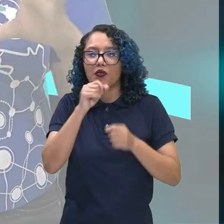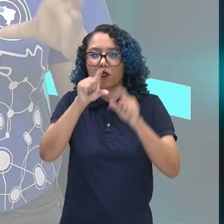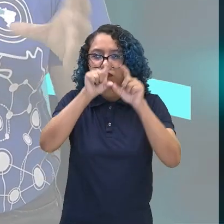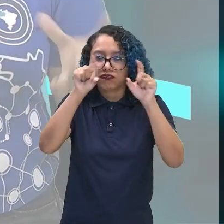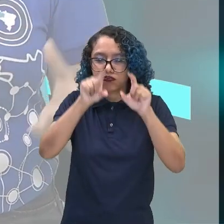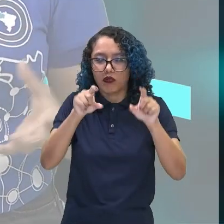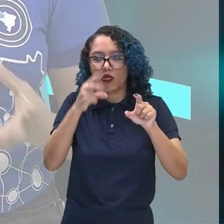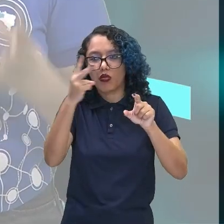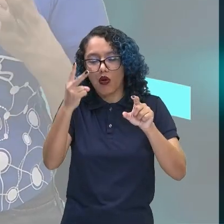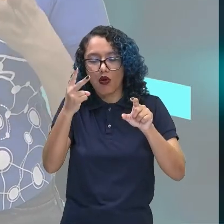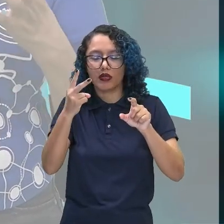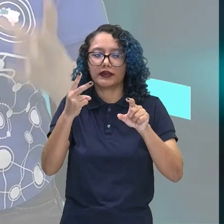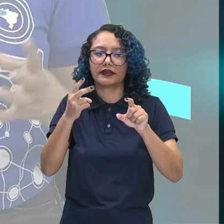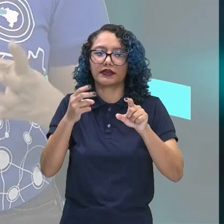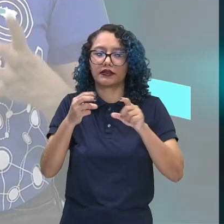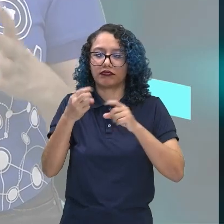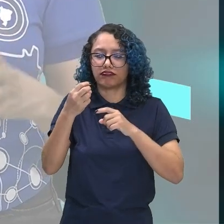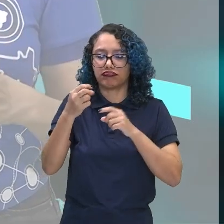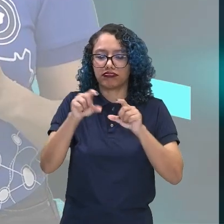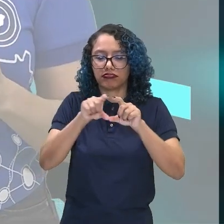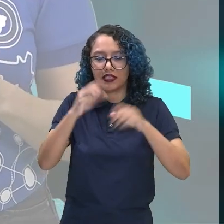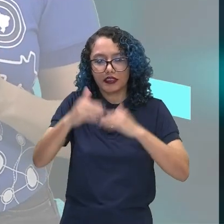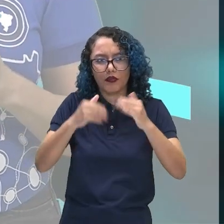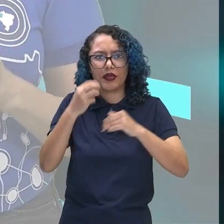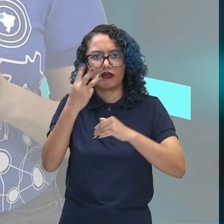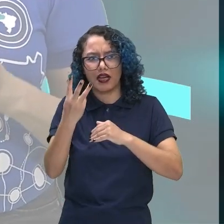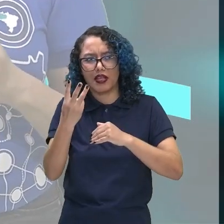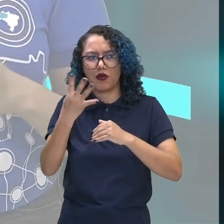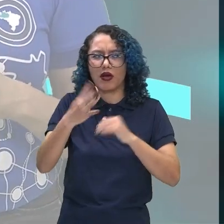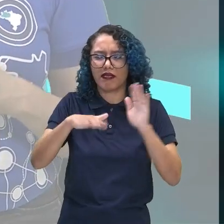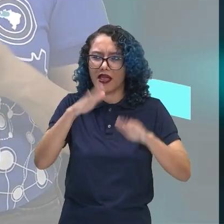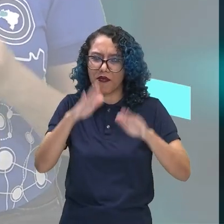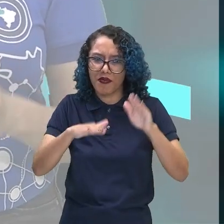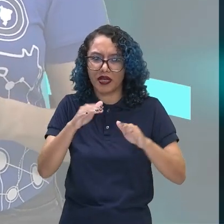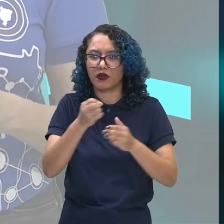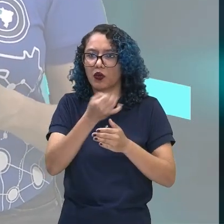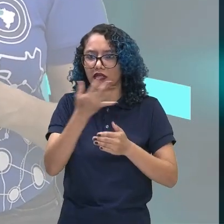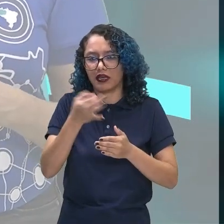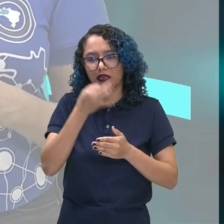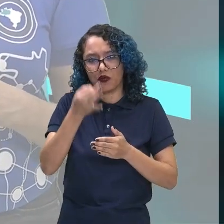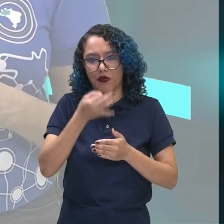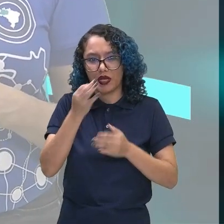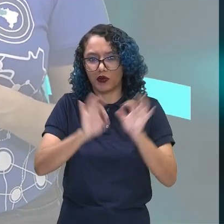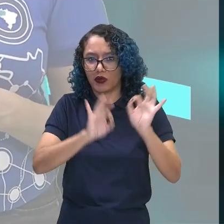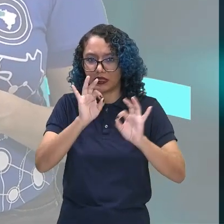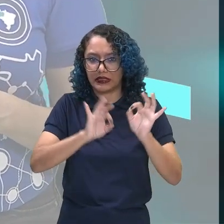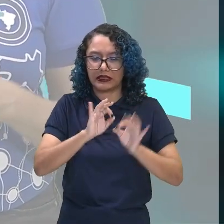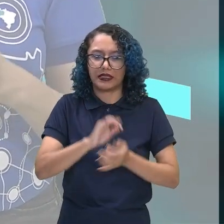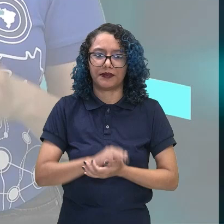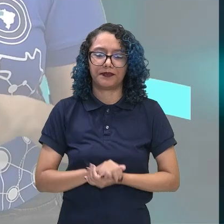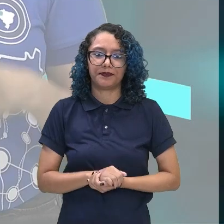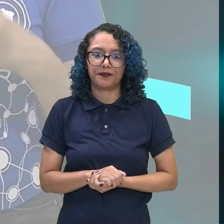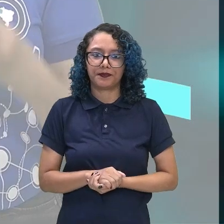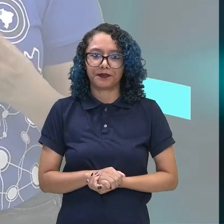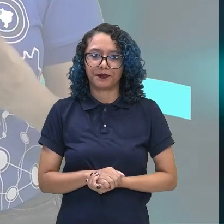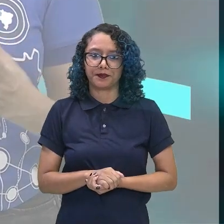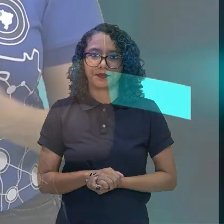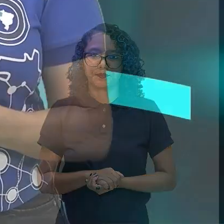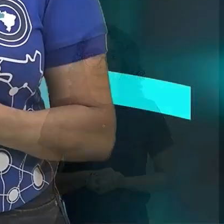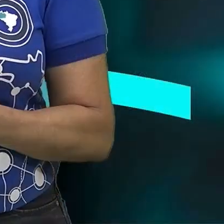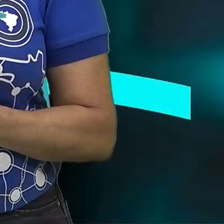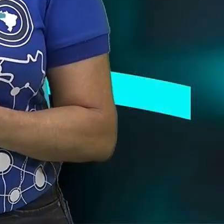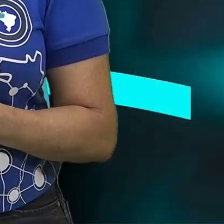no desenvolvimento 3 ou 4, vai depender de como você, né, vai defender, tem